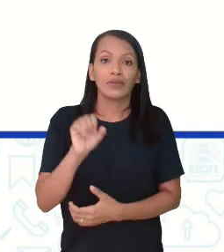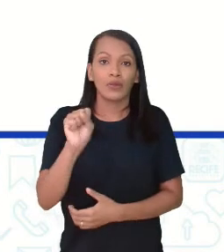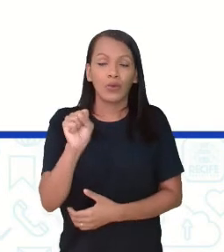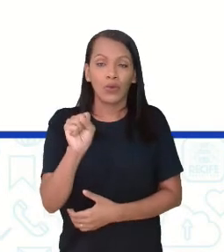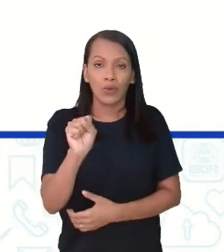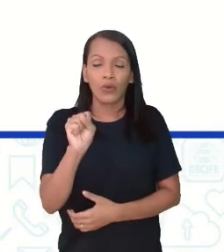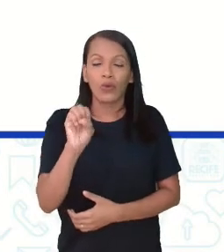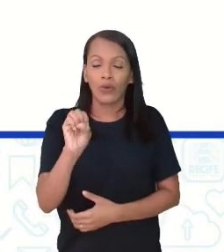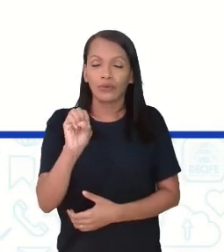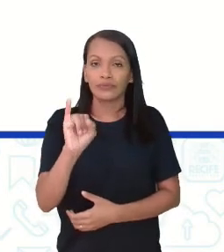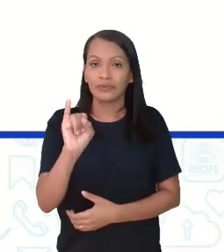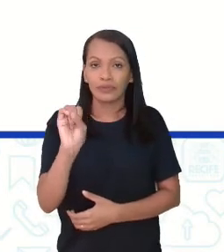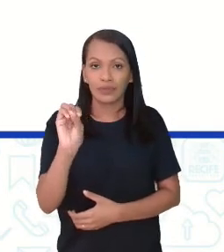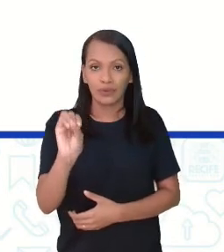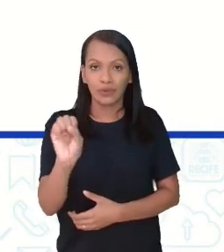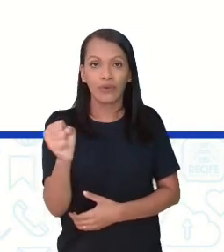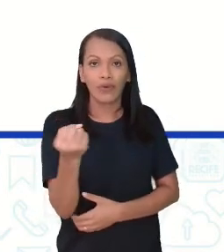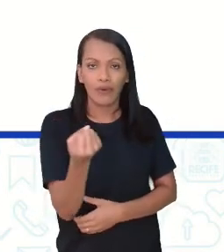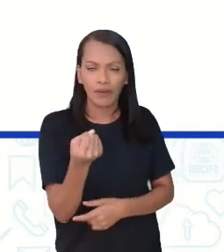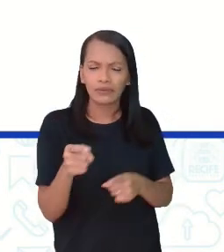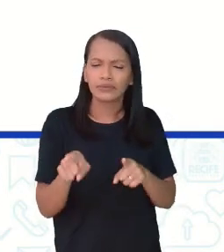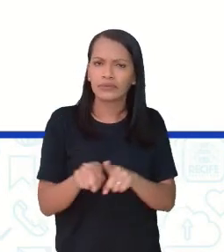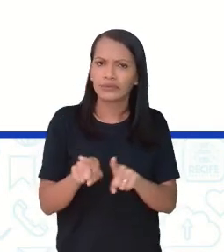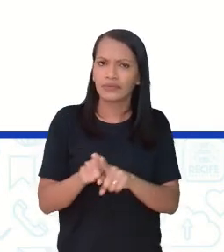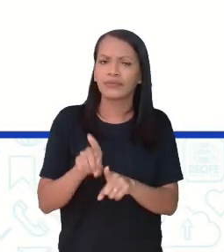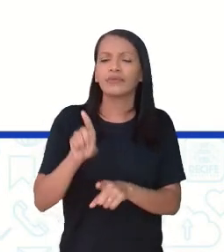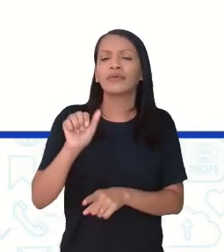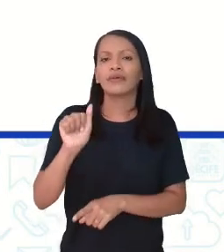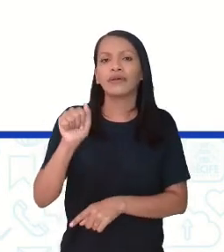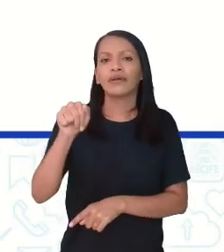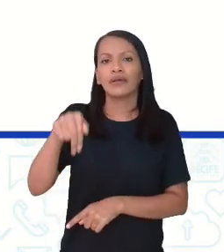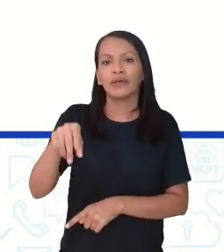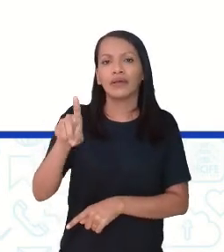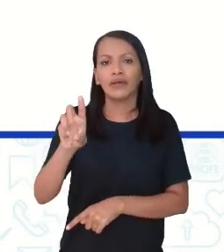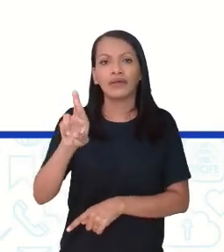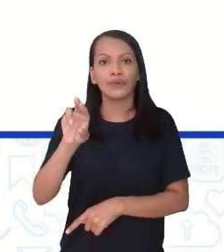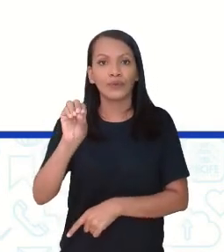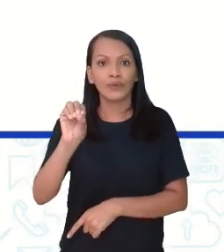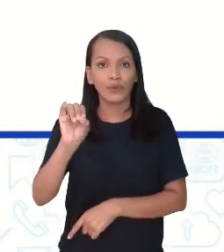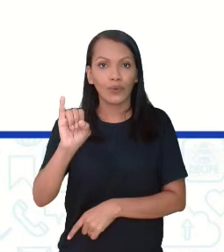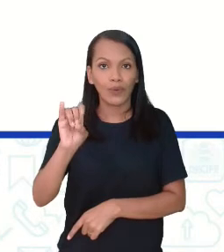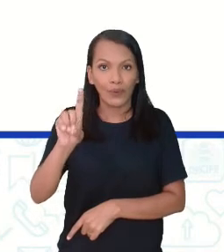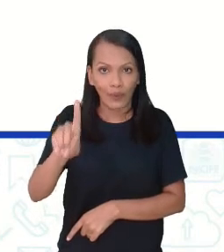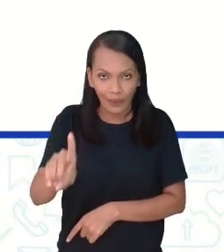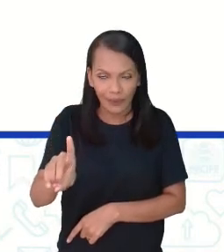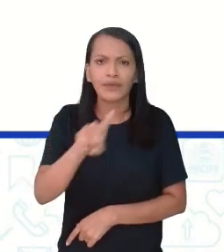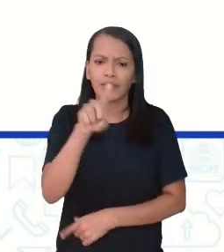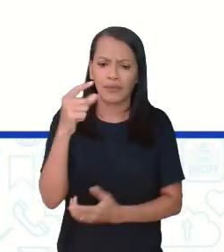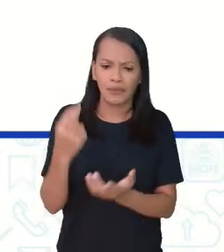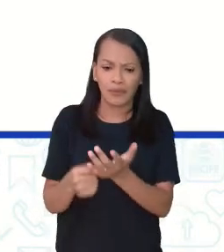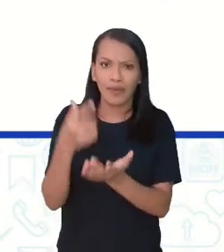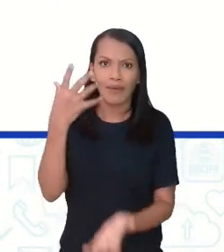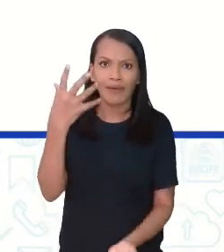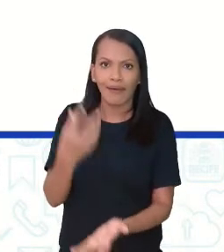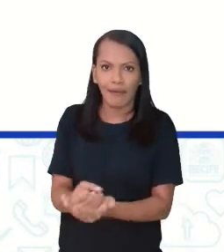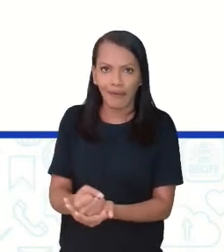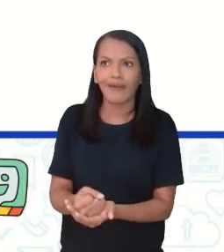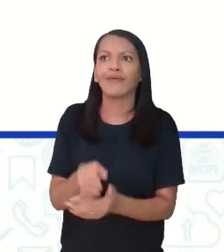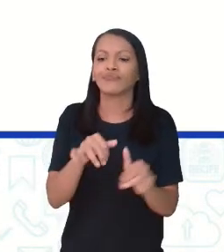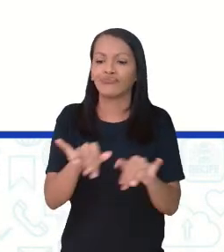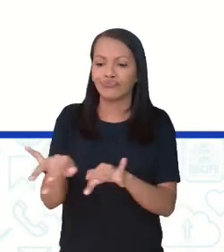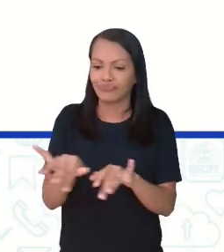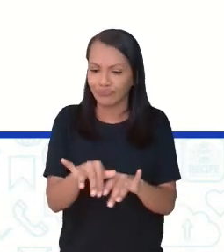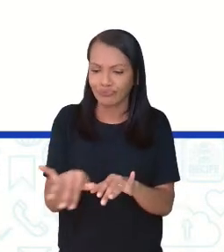vai fazer o download aí do aplicativo e você vai poder participar ao vivo aqui com a gente, principalmente falando aqui com a gente no